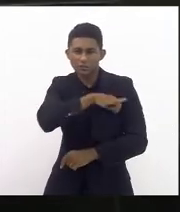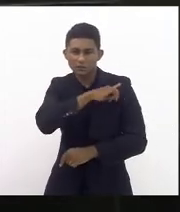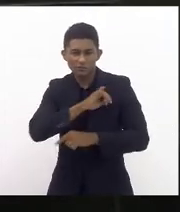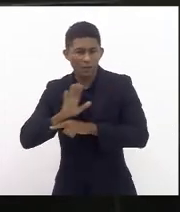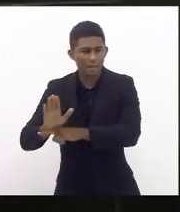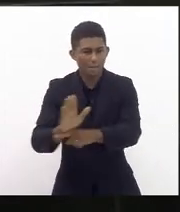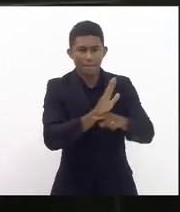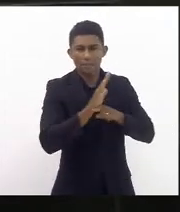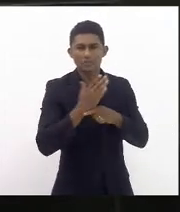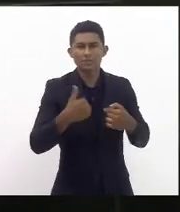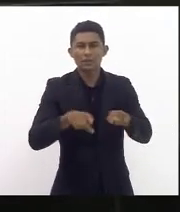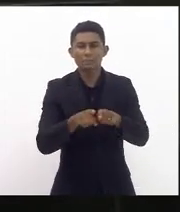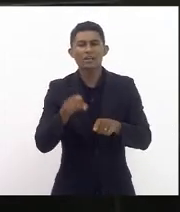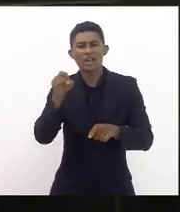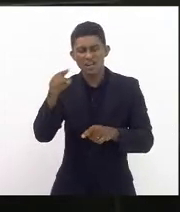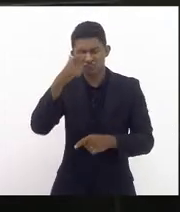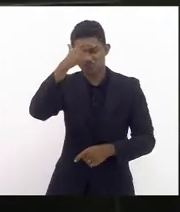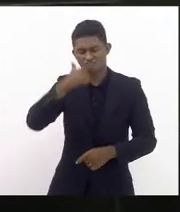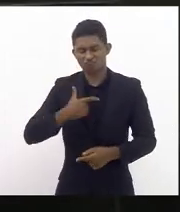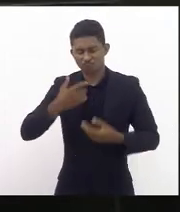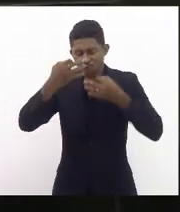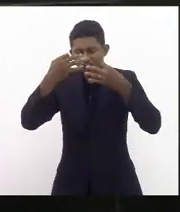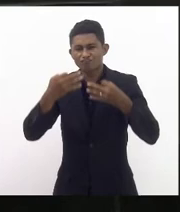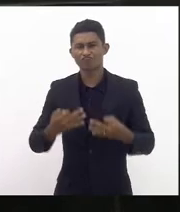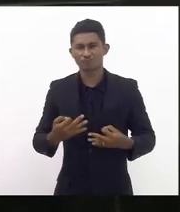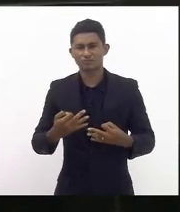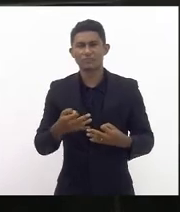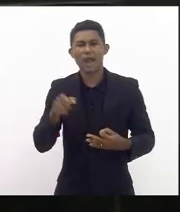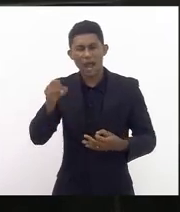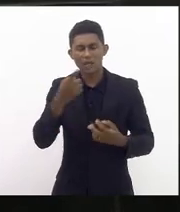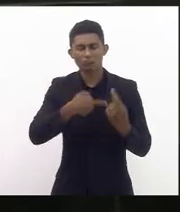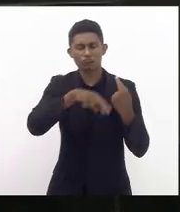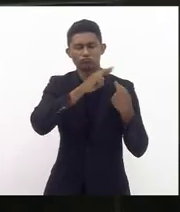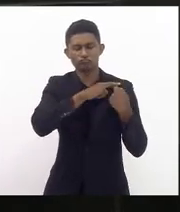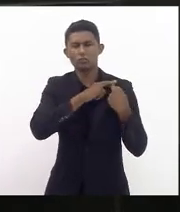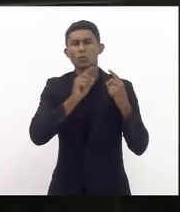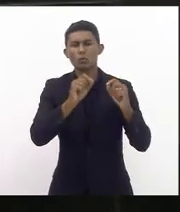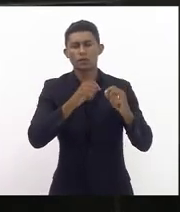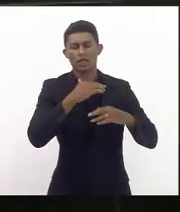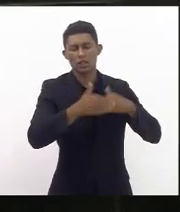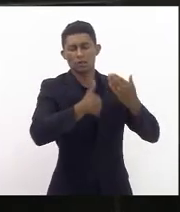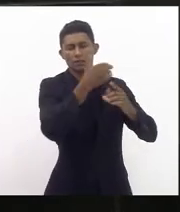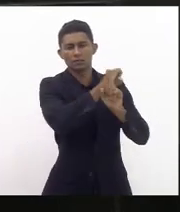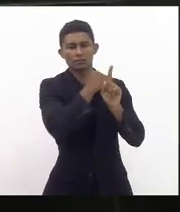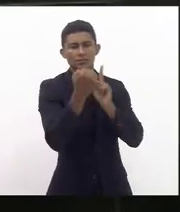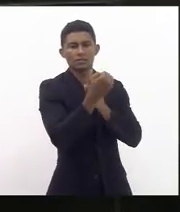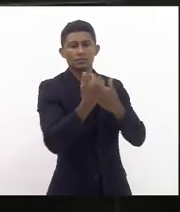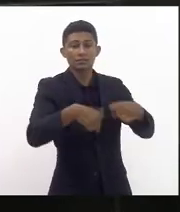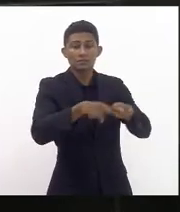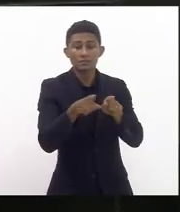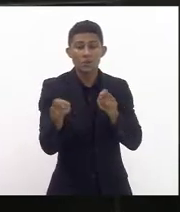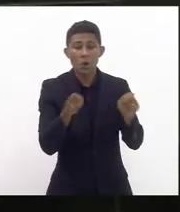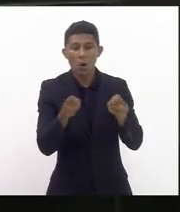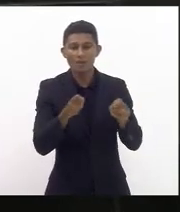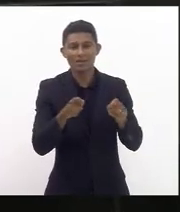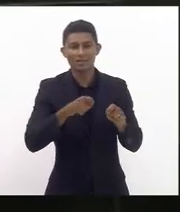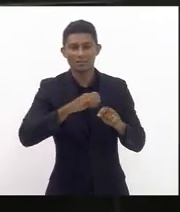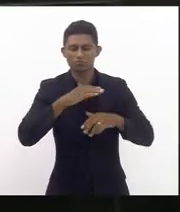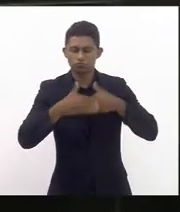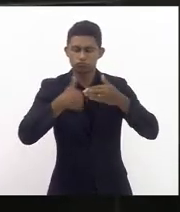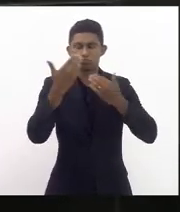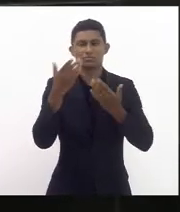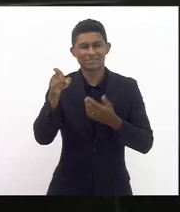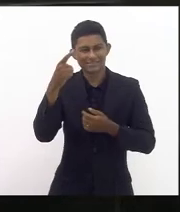seu caráter e pelo seu compromisso com o desenvolvimento social e econômico do nosso país. Acho